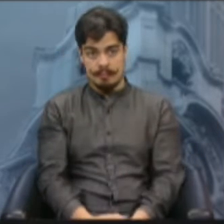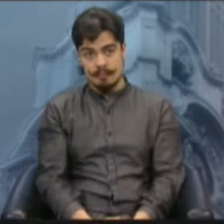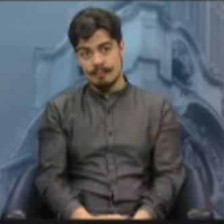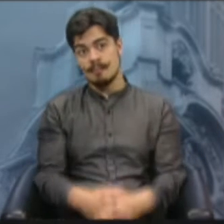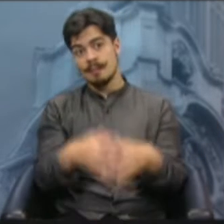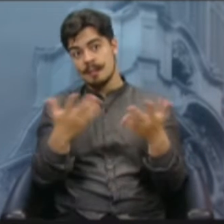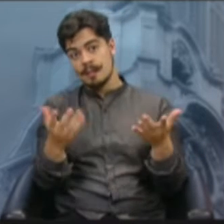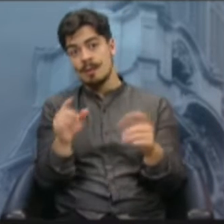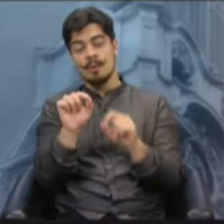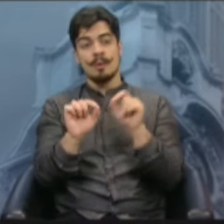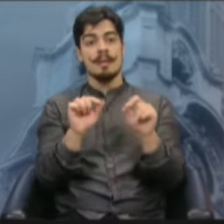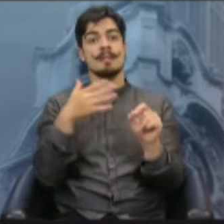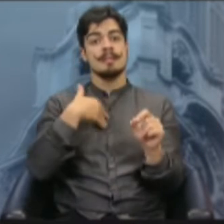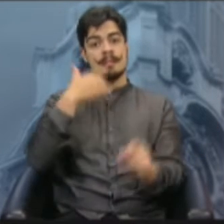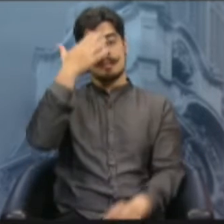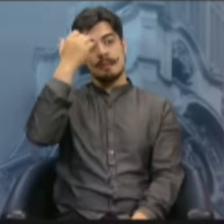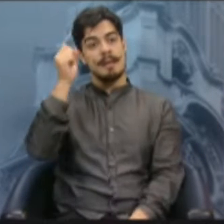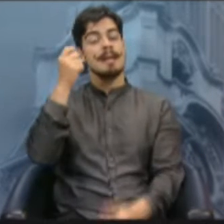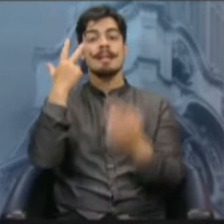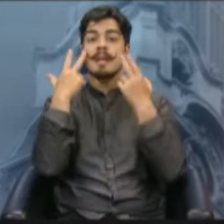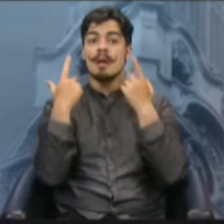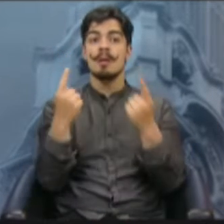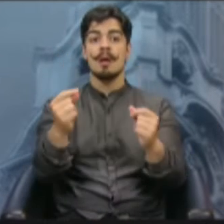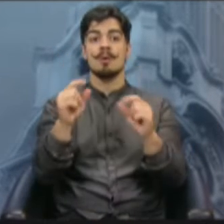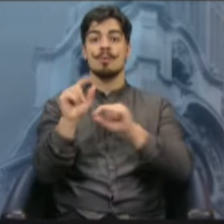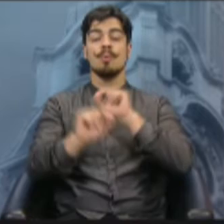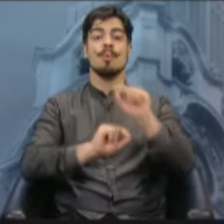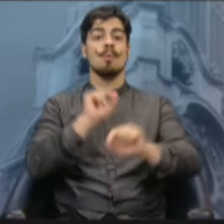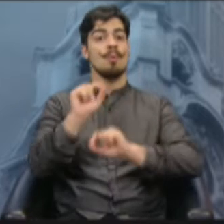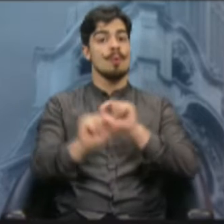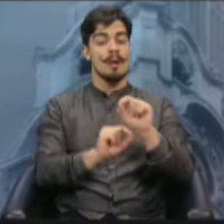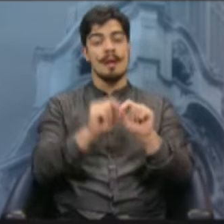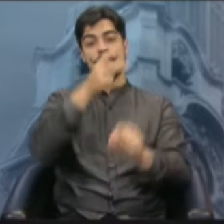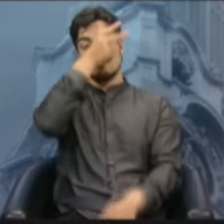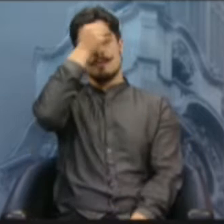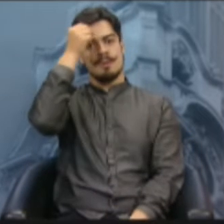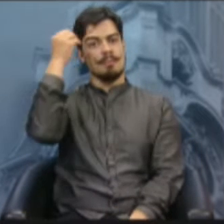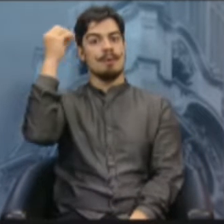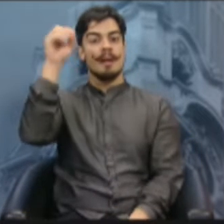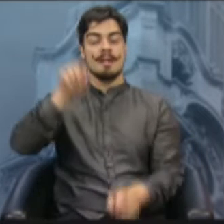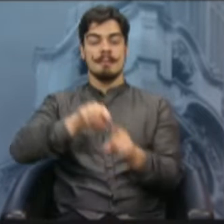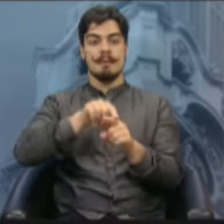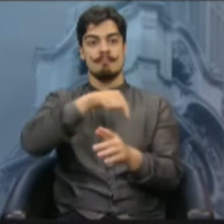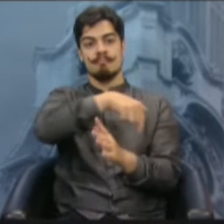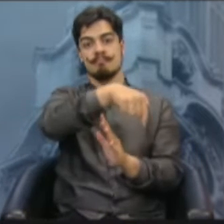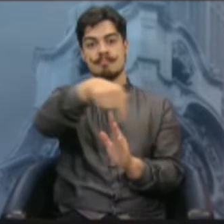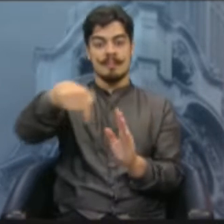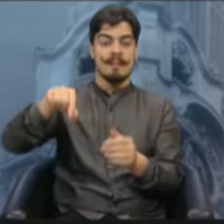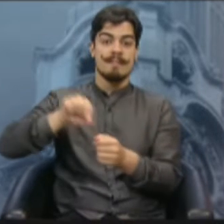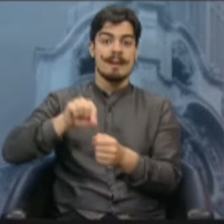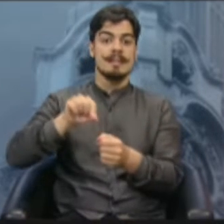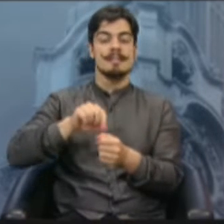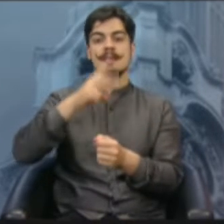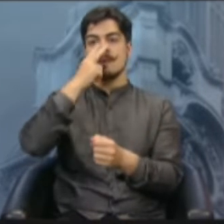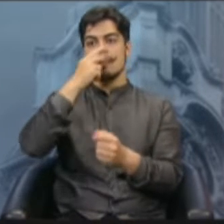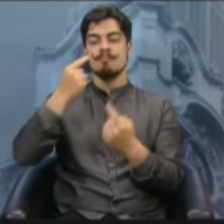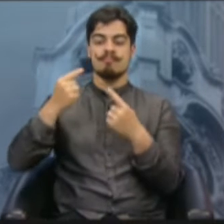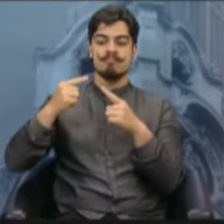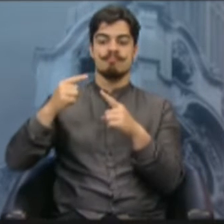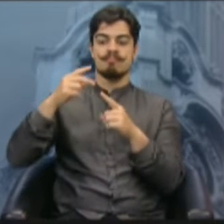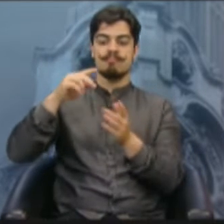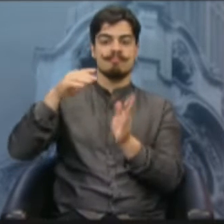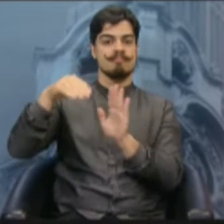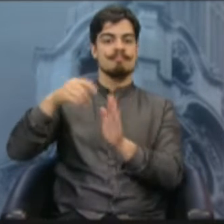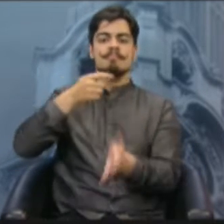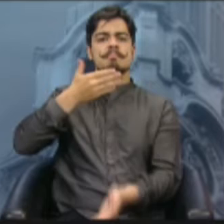Sendo assim, é mais do que natural que a Prefeitura de Porto Alegre e demais órgãos públicos realizem agendas de pressão pelo